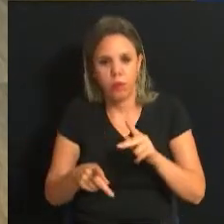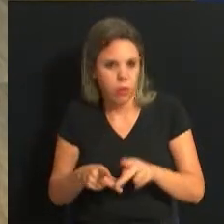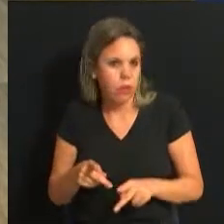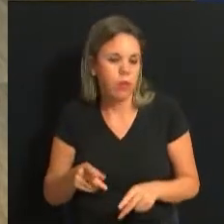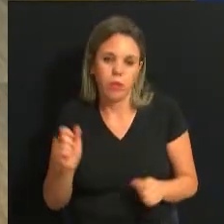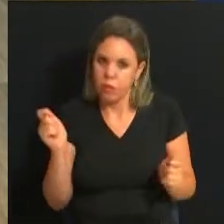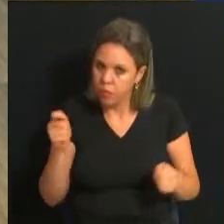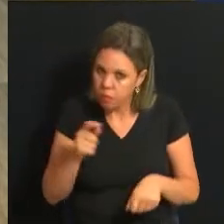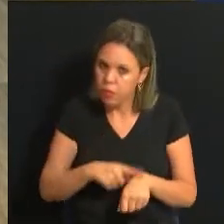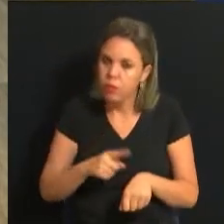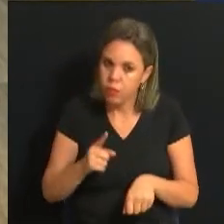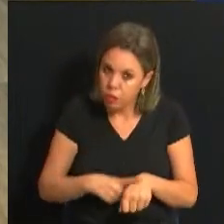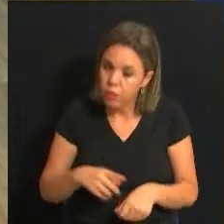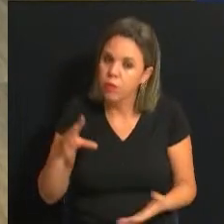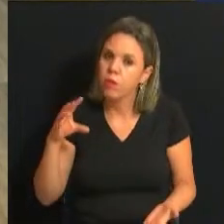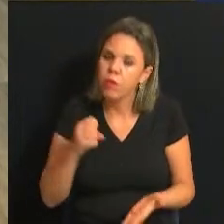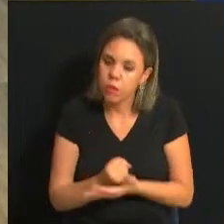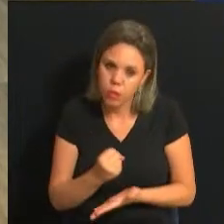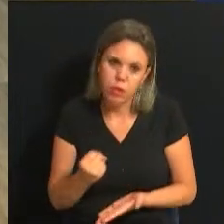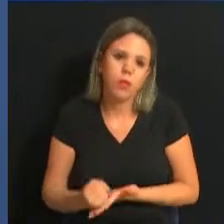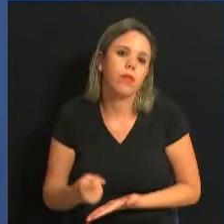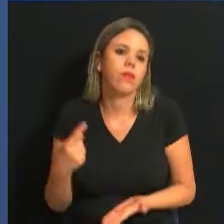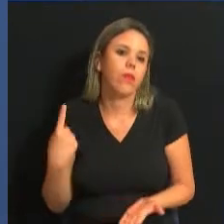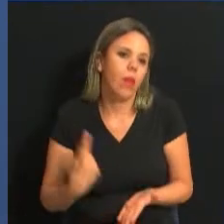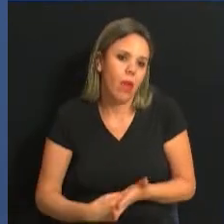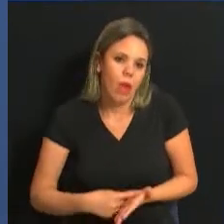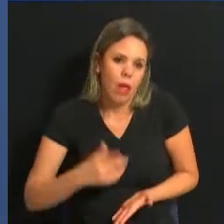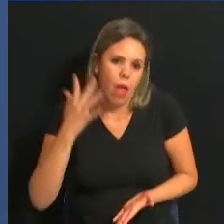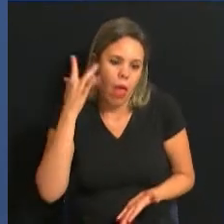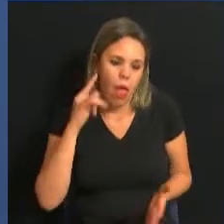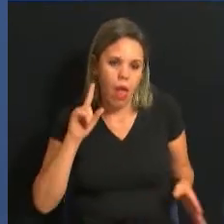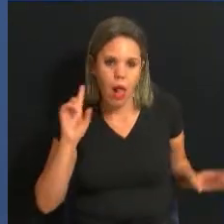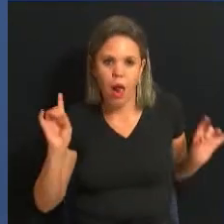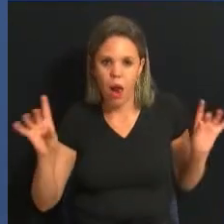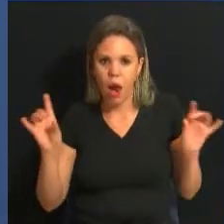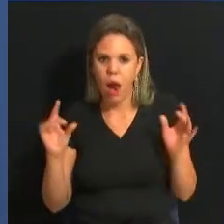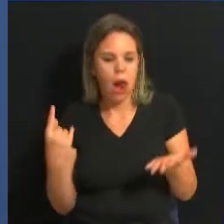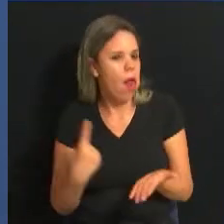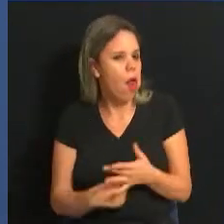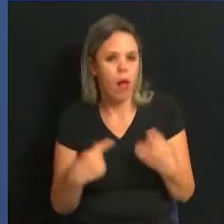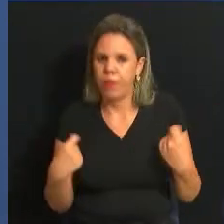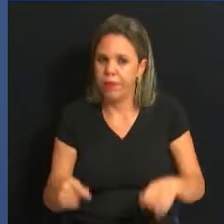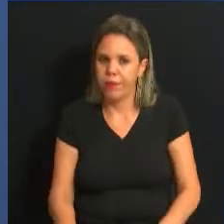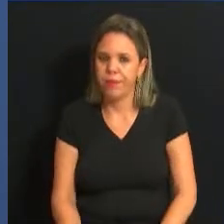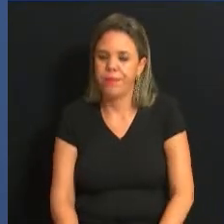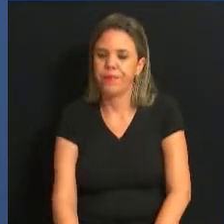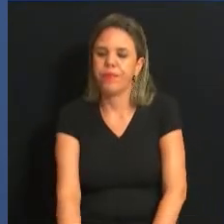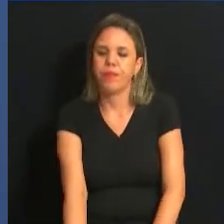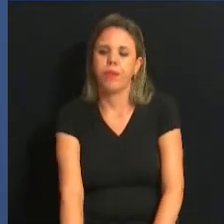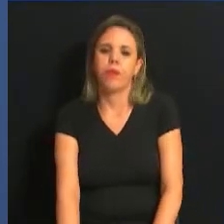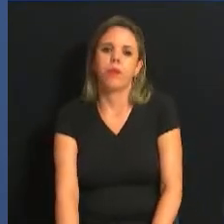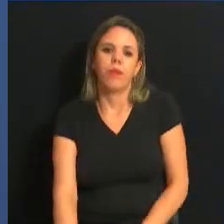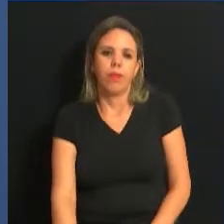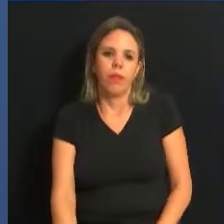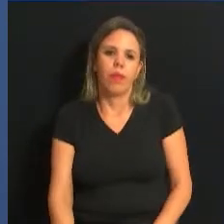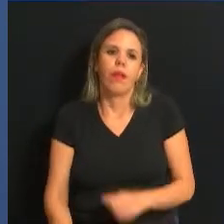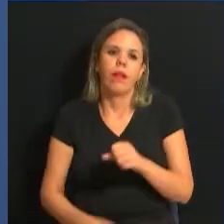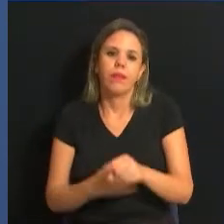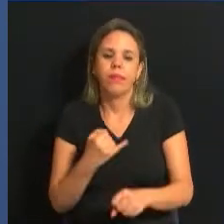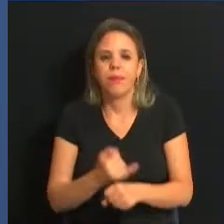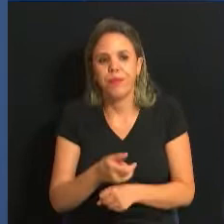tempo ainda, olha, a gente lembra que amanhã vai ser um dia D sem agendamento. O que você precisa saber? Entra lá no site